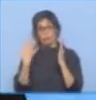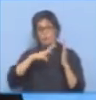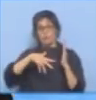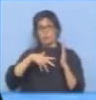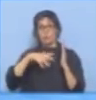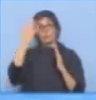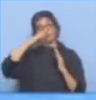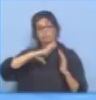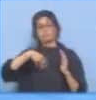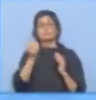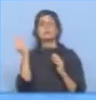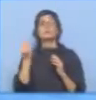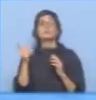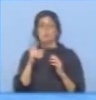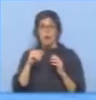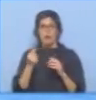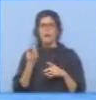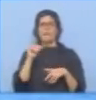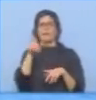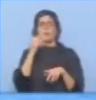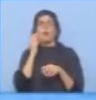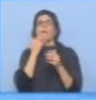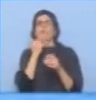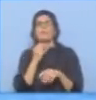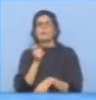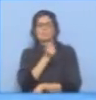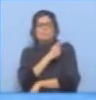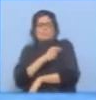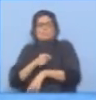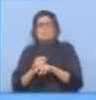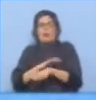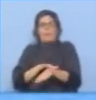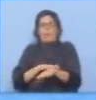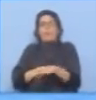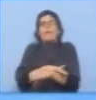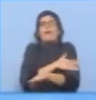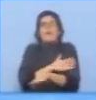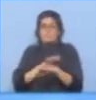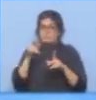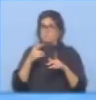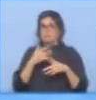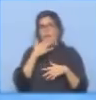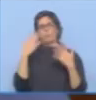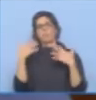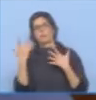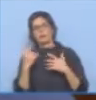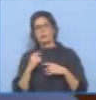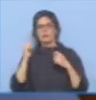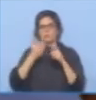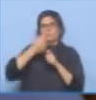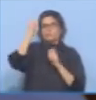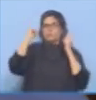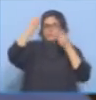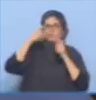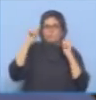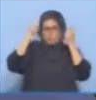Juventude, e depois é preciso levar repelente, porque vamos para uma zona tropical, é preciso levar um abrigo e um impermeável, porque pode chover, embora a temperatura